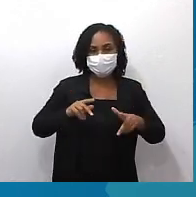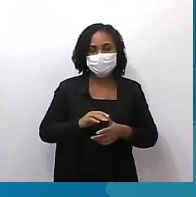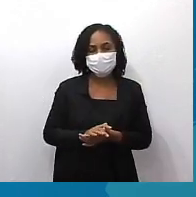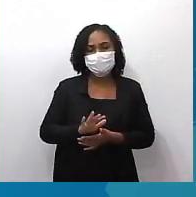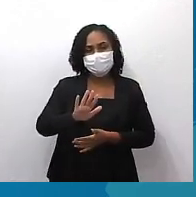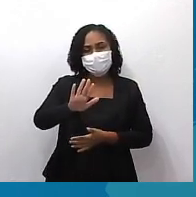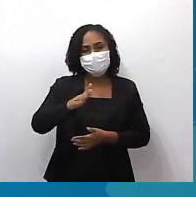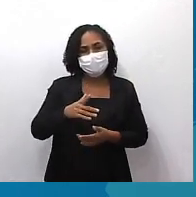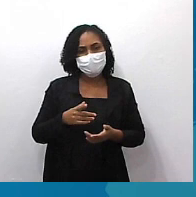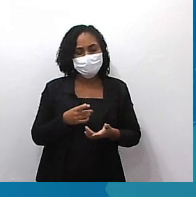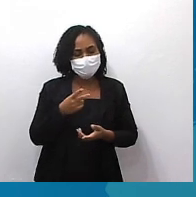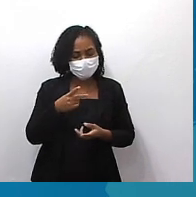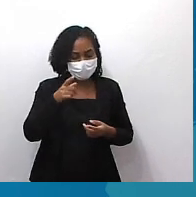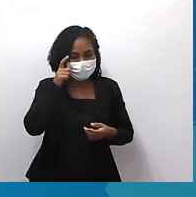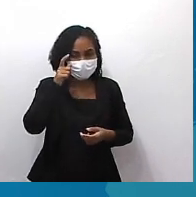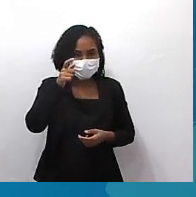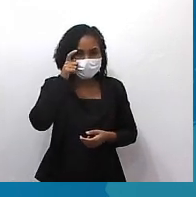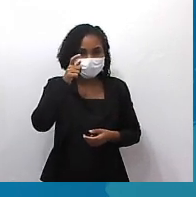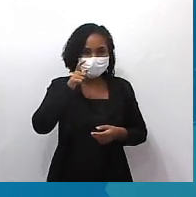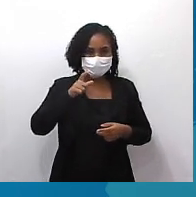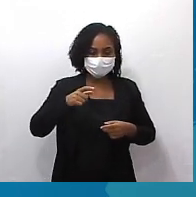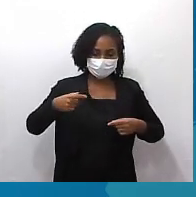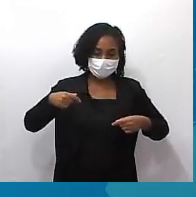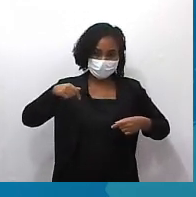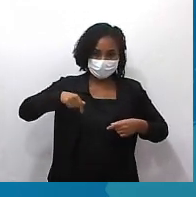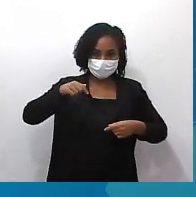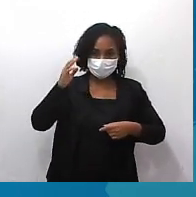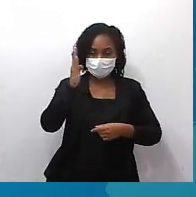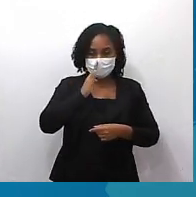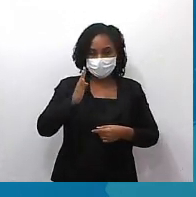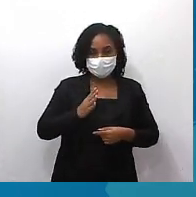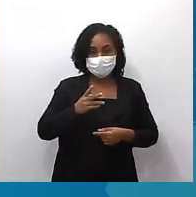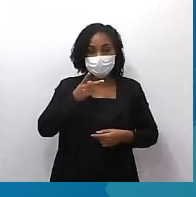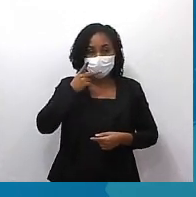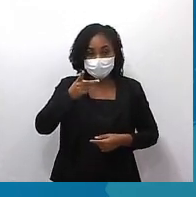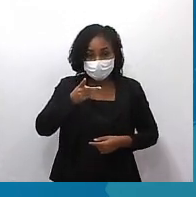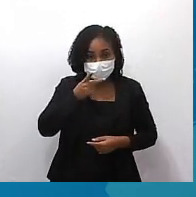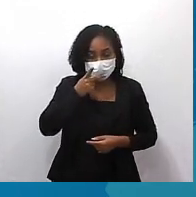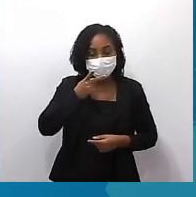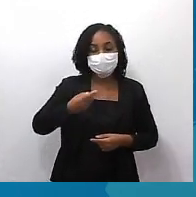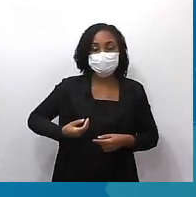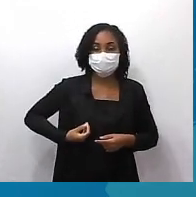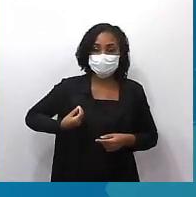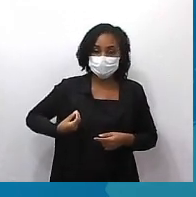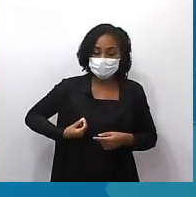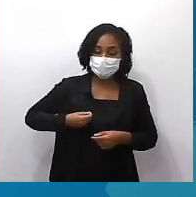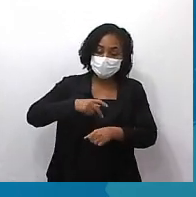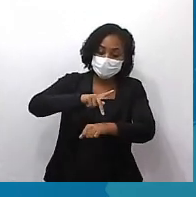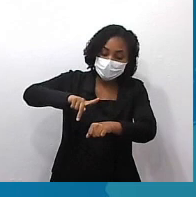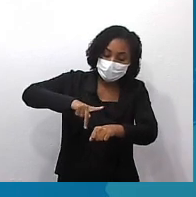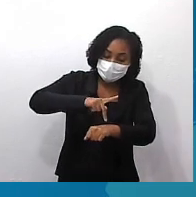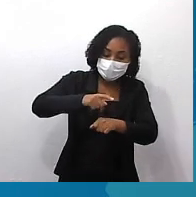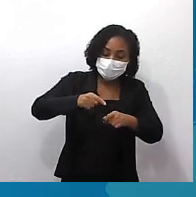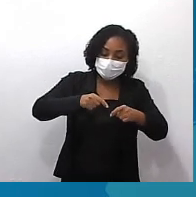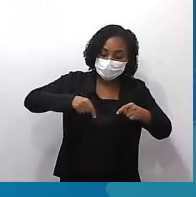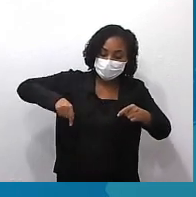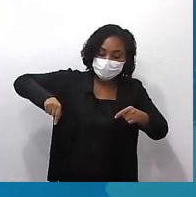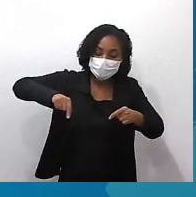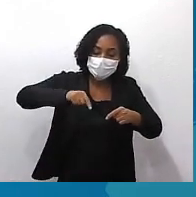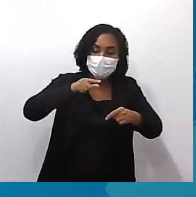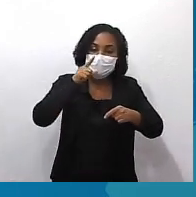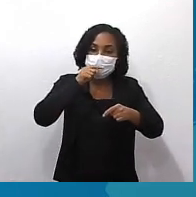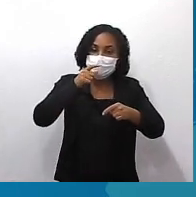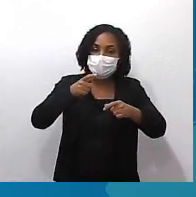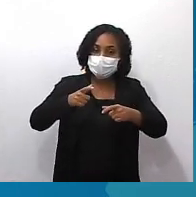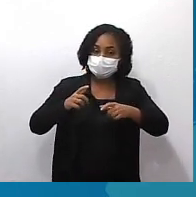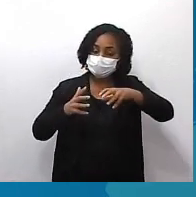Agora veja que interessante a contradição do nosso país. Eu te falo que a gente vive num país que tem a maior quantidade de água do mundo e a